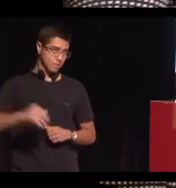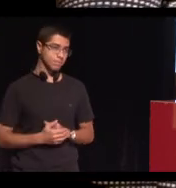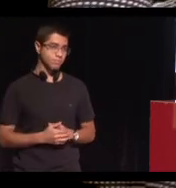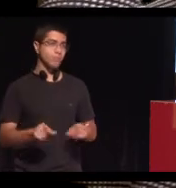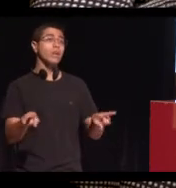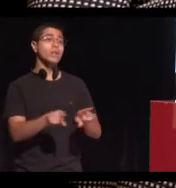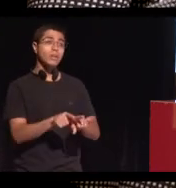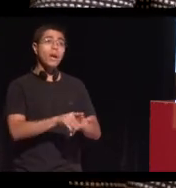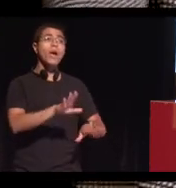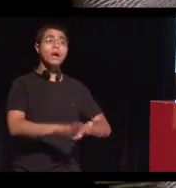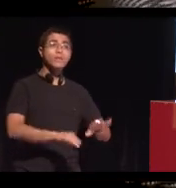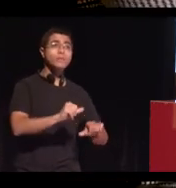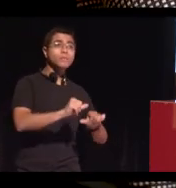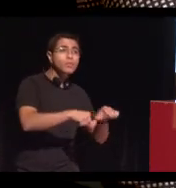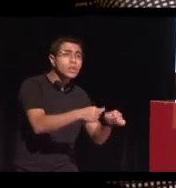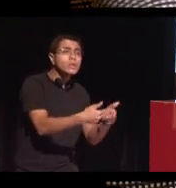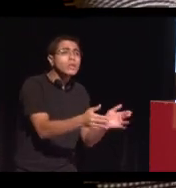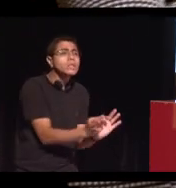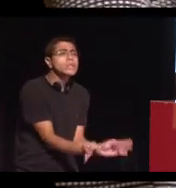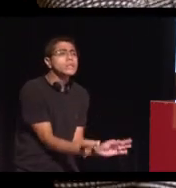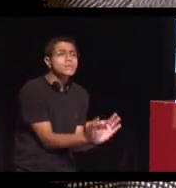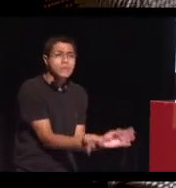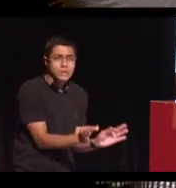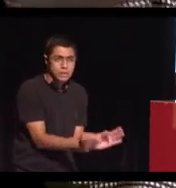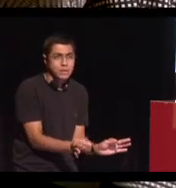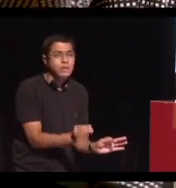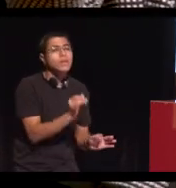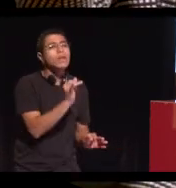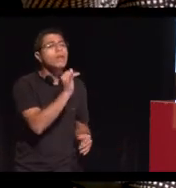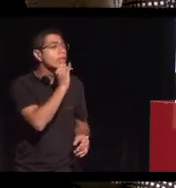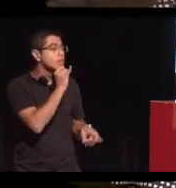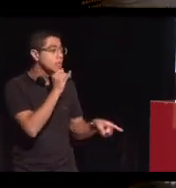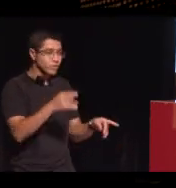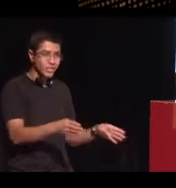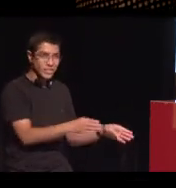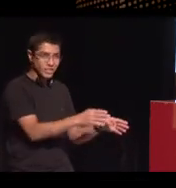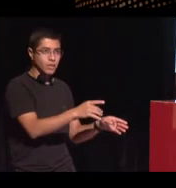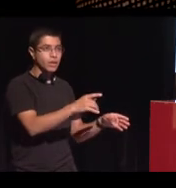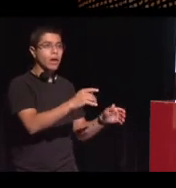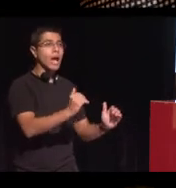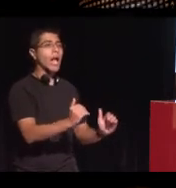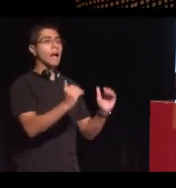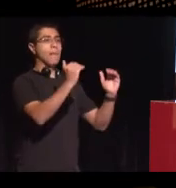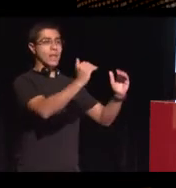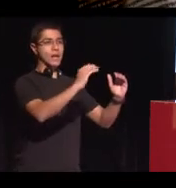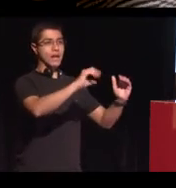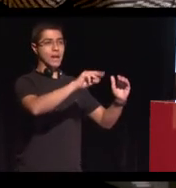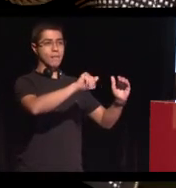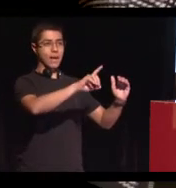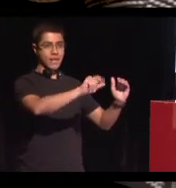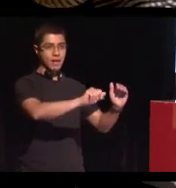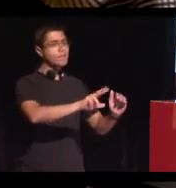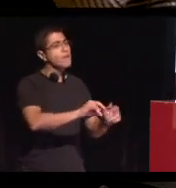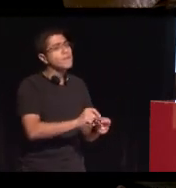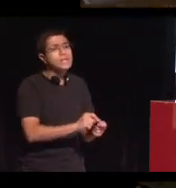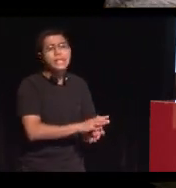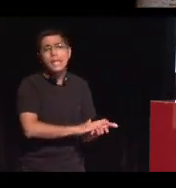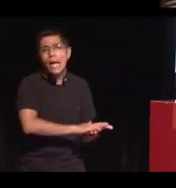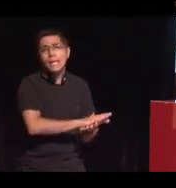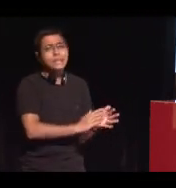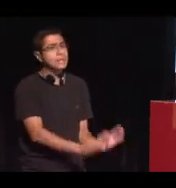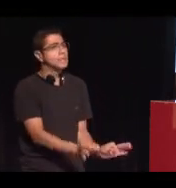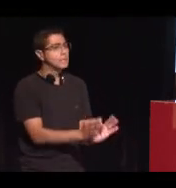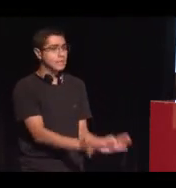eram bem simples, como essa camada de direção que a gente falou, que era uma camada que ia só fazer nada, né? Ela ia pegar o request e mandar para a aplicação